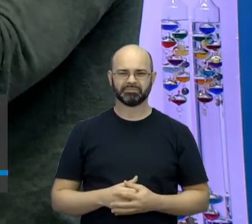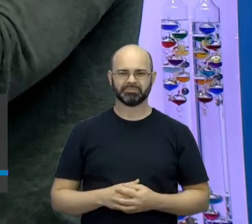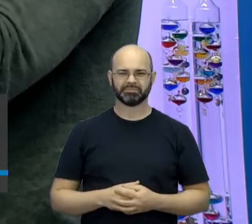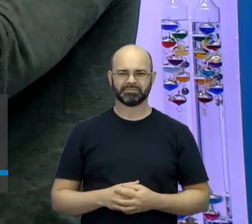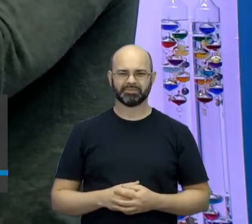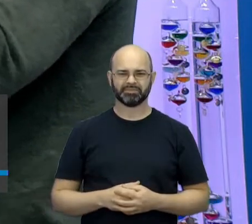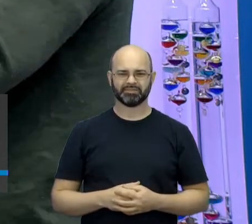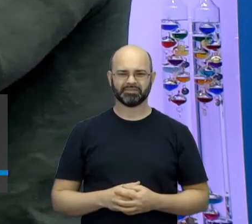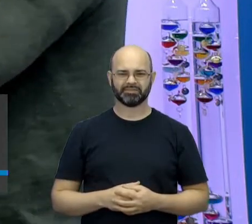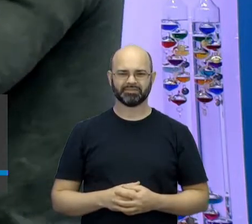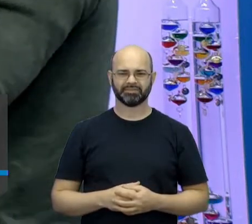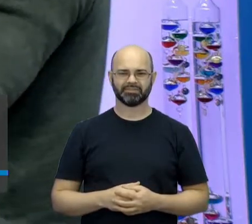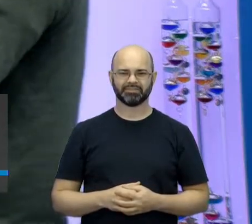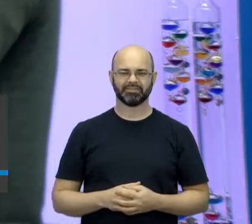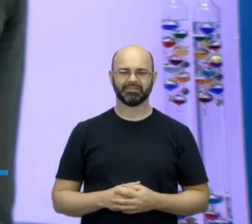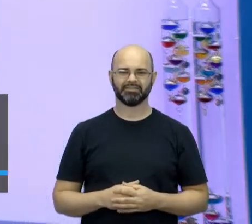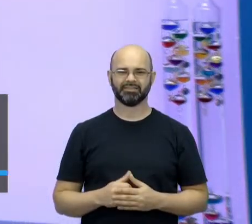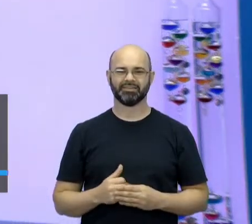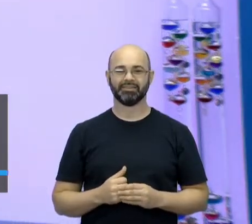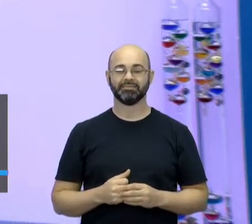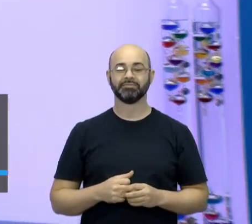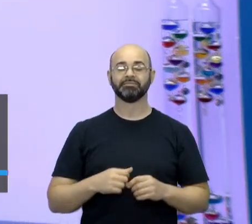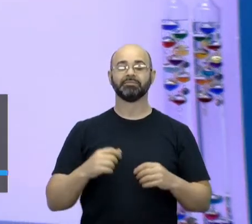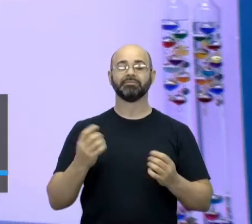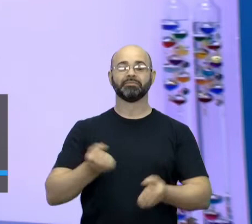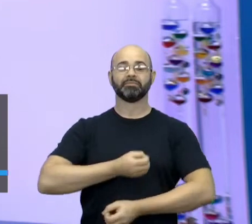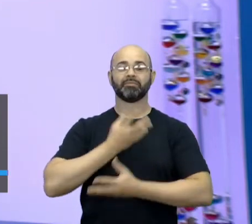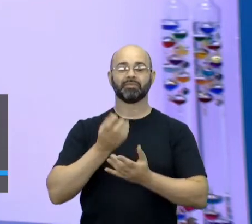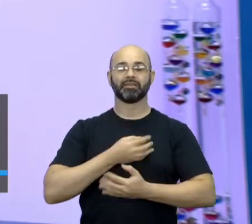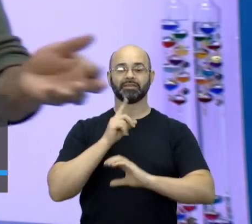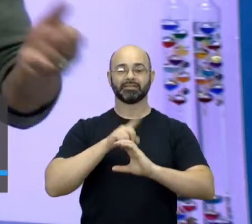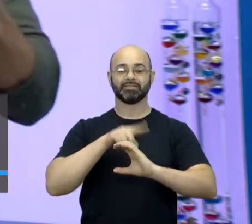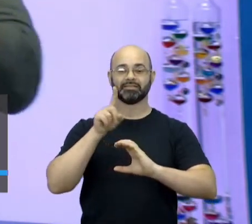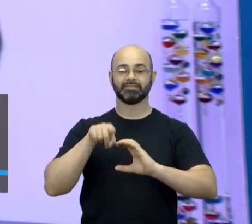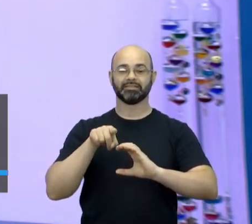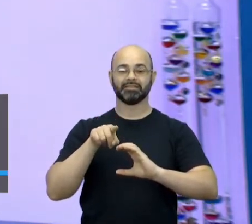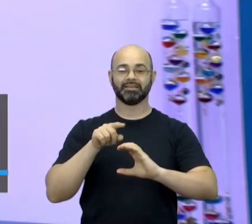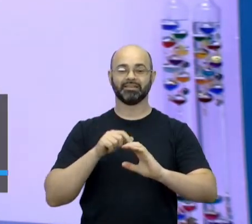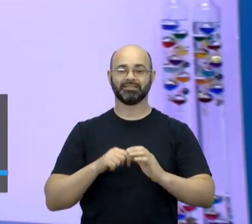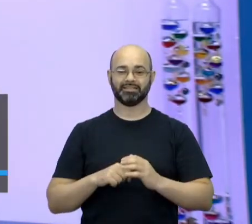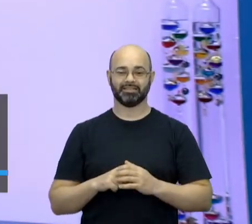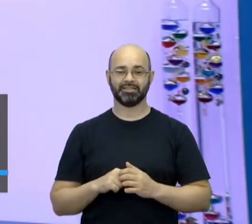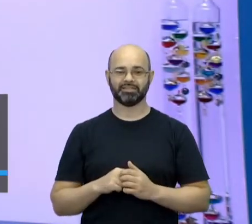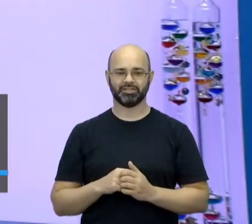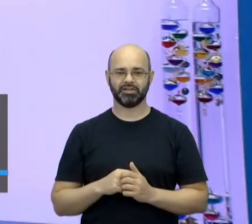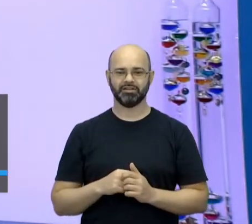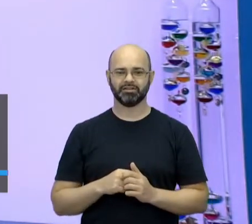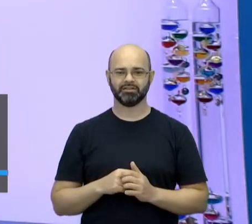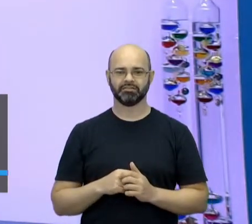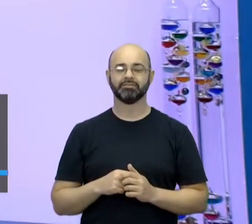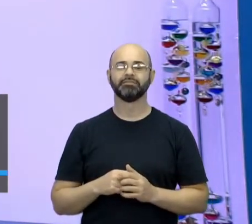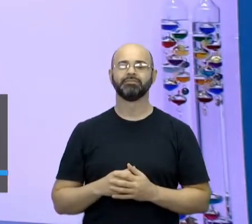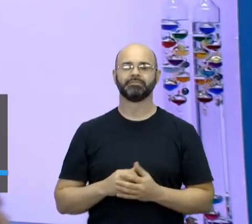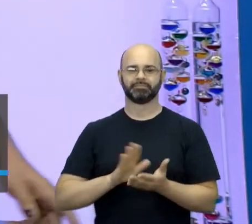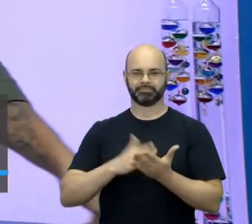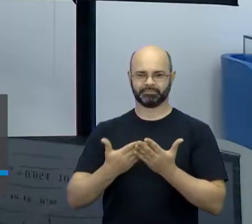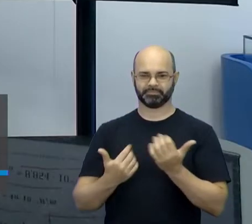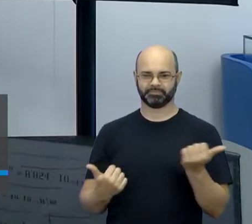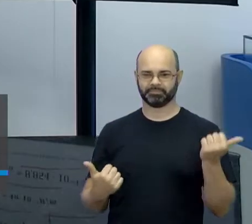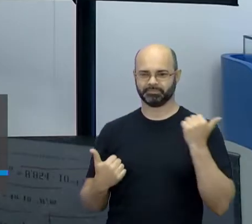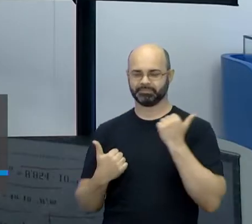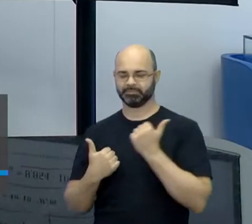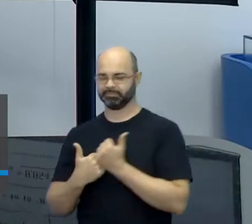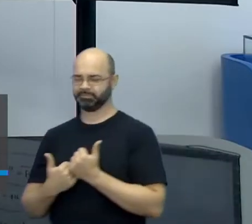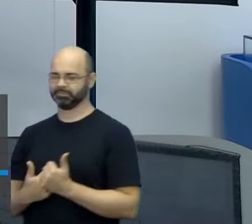A Carol quase chorou agora com a emoção da poesia da ciência, né? A Gibalina quase chorou aqui. Chora não, viu? Tem um lenço aí? Tem. Ó,